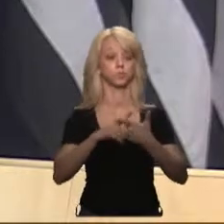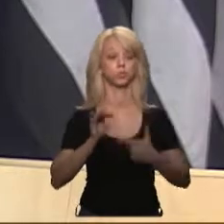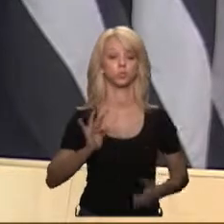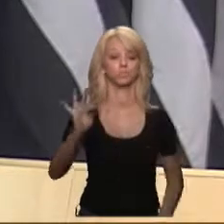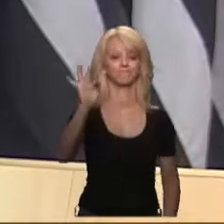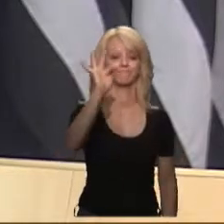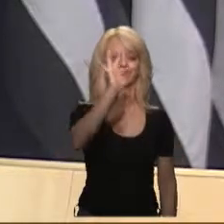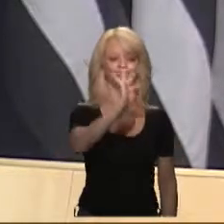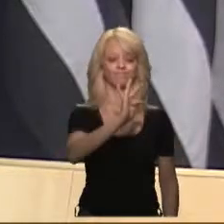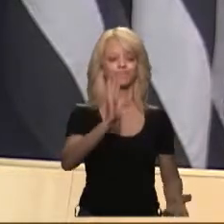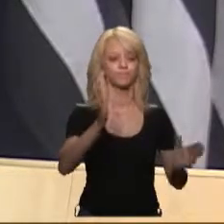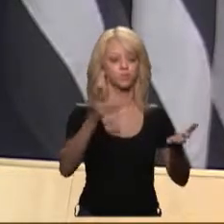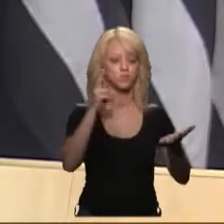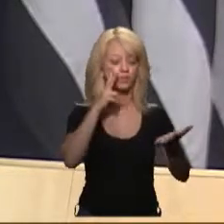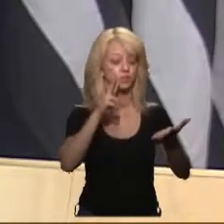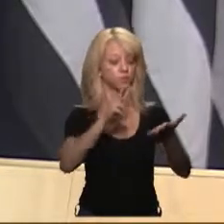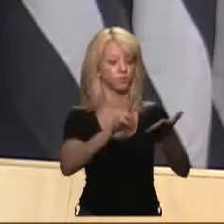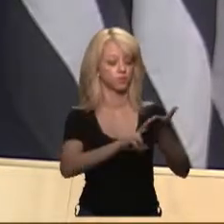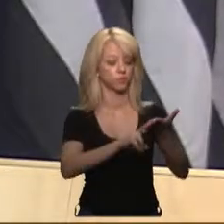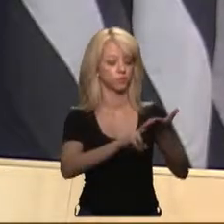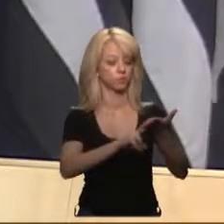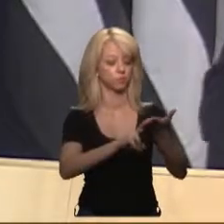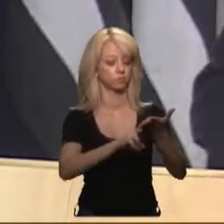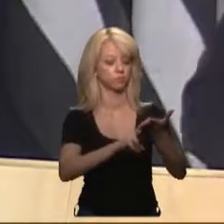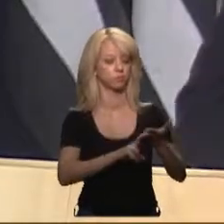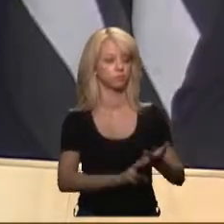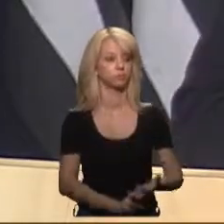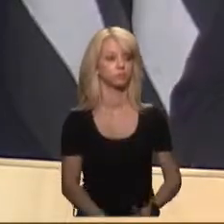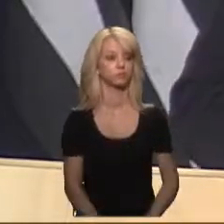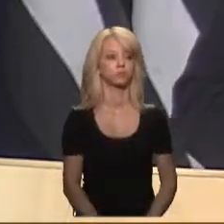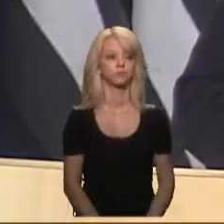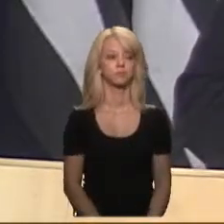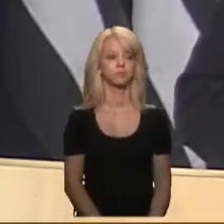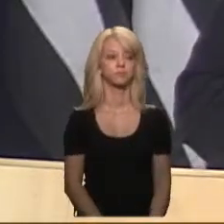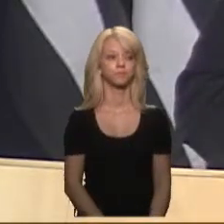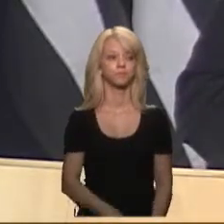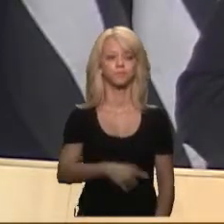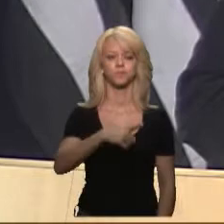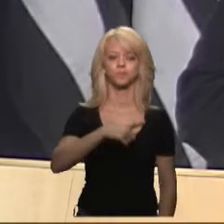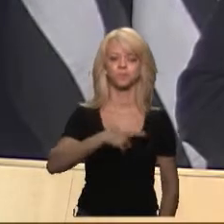teríamos 150 milhões de brasileiros não pagando a taxa do concurso.